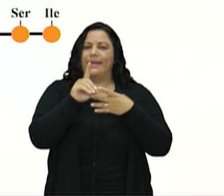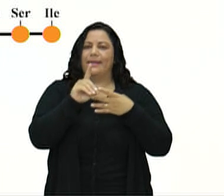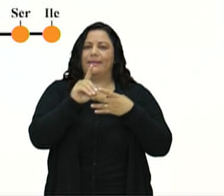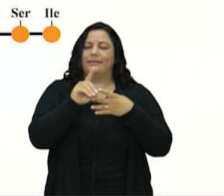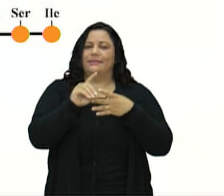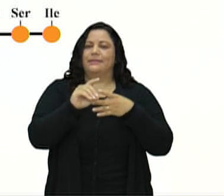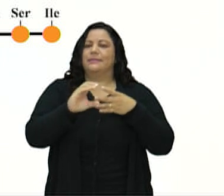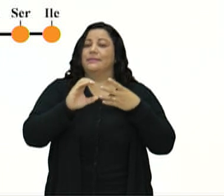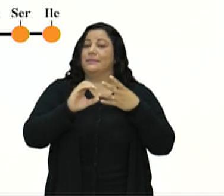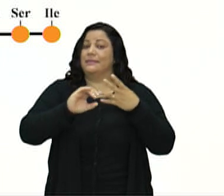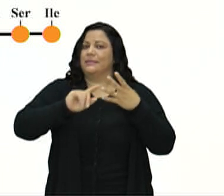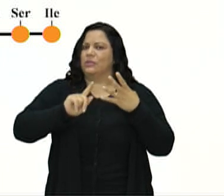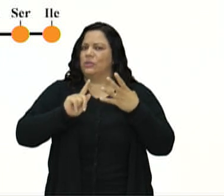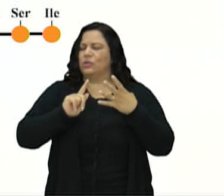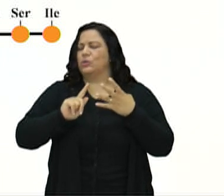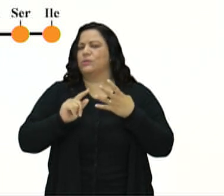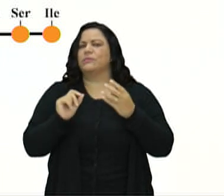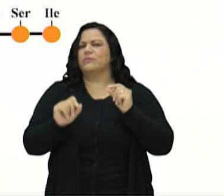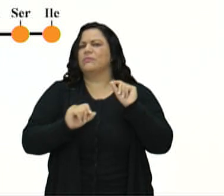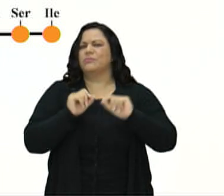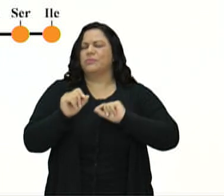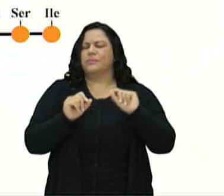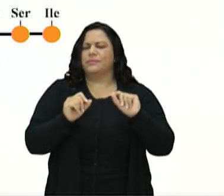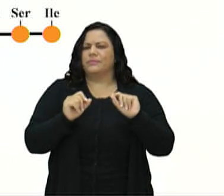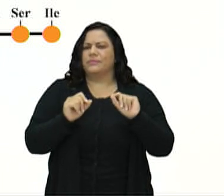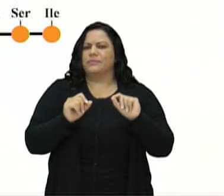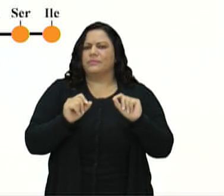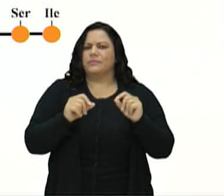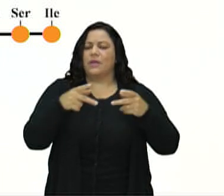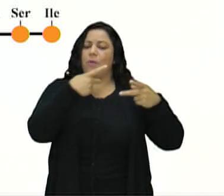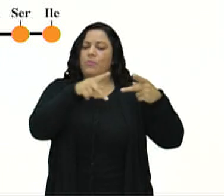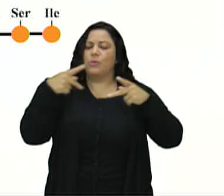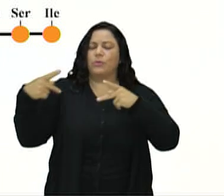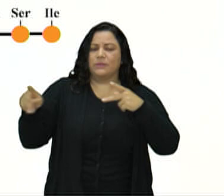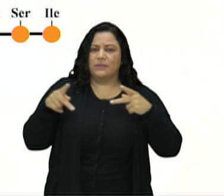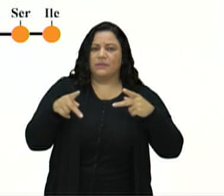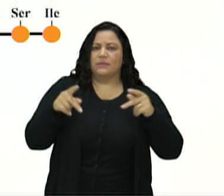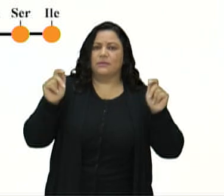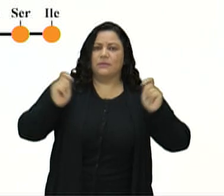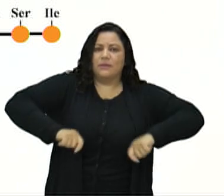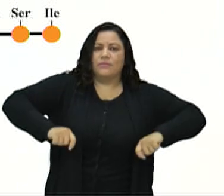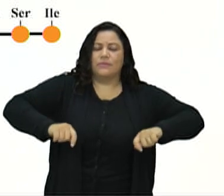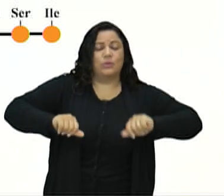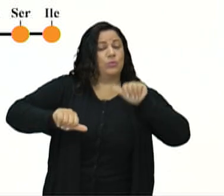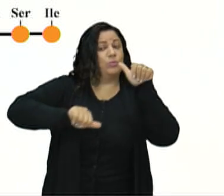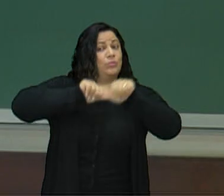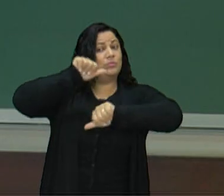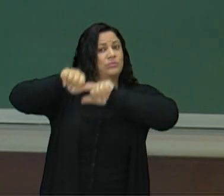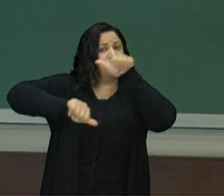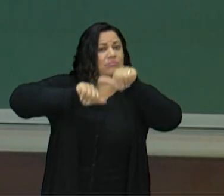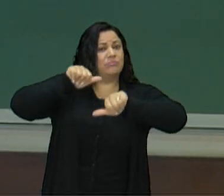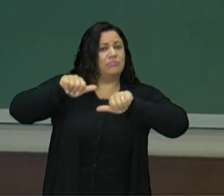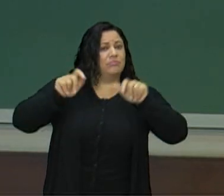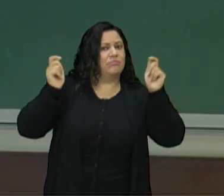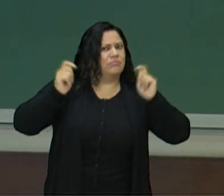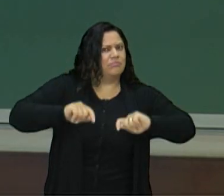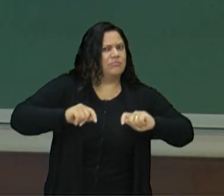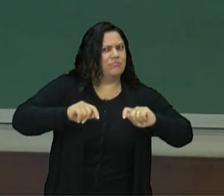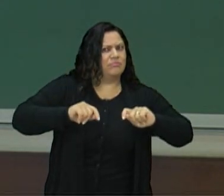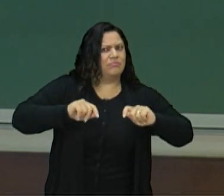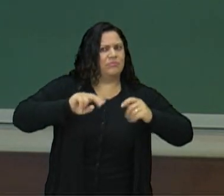transcrição. Proteínas são feitas de aminoácidos. Mudei a linguagem. Precisamos de uma